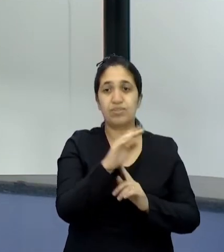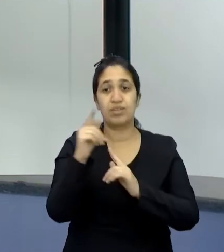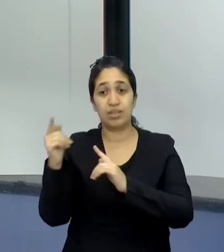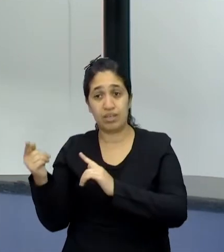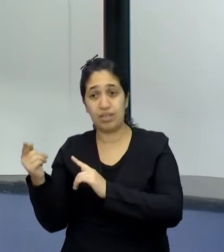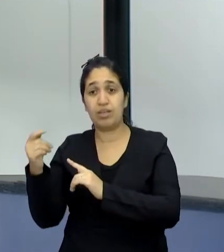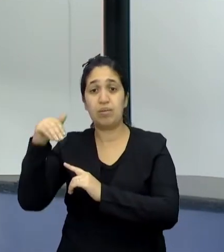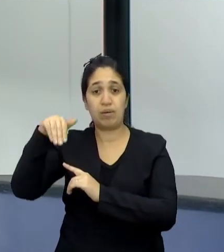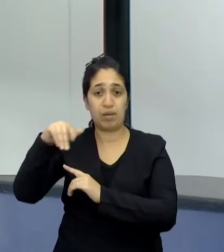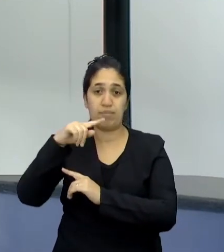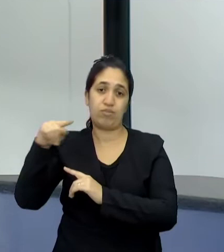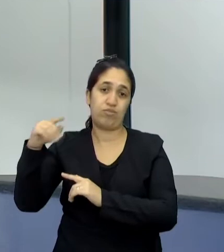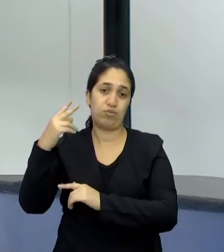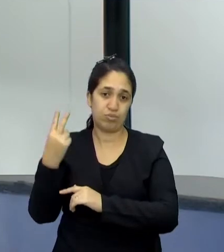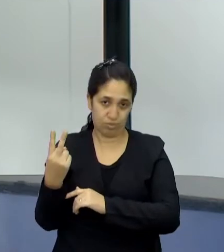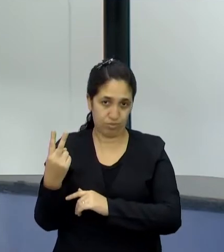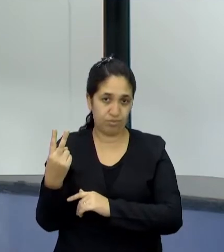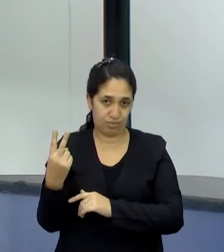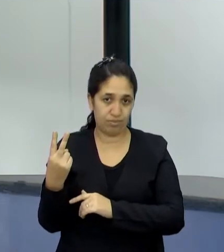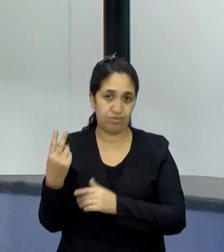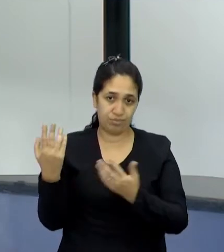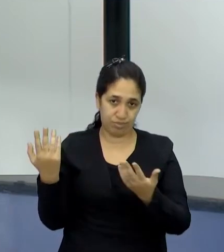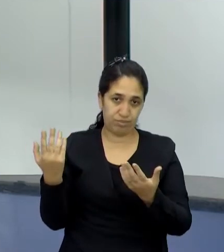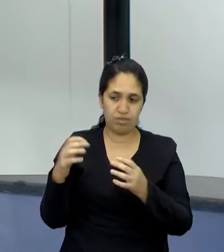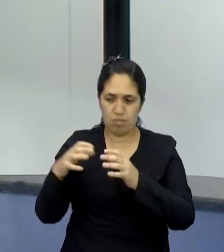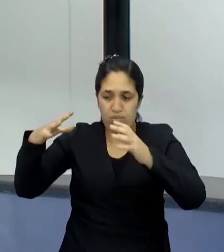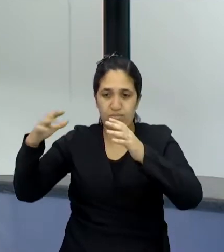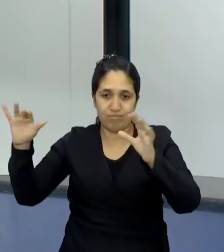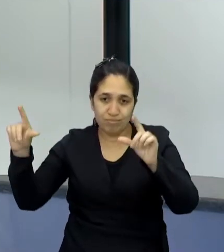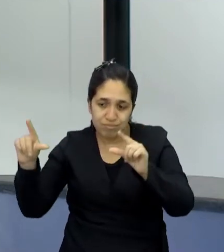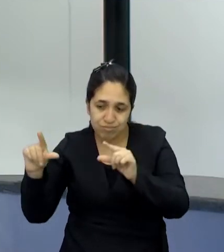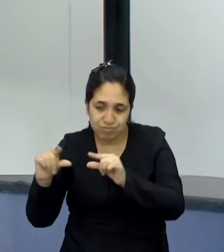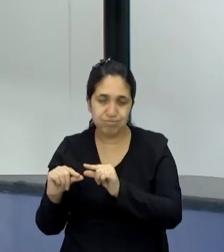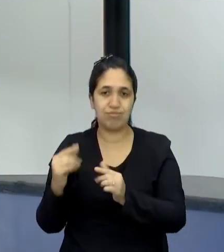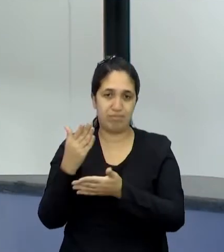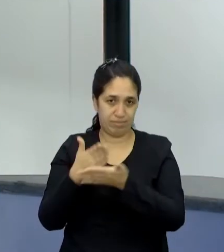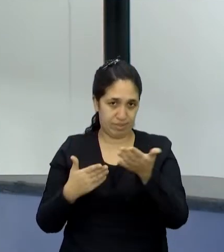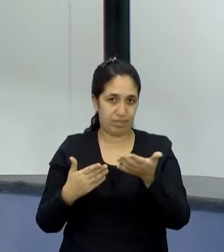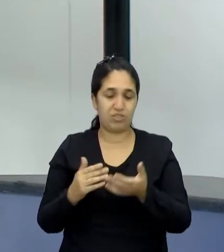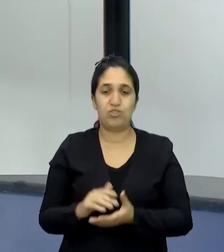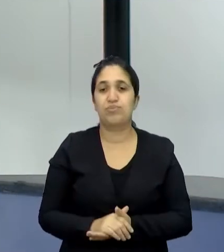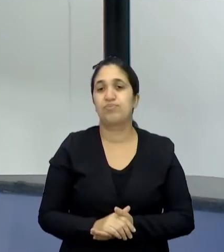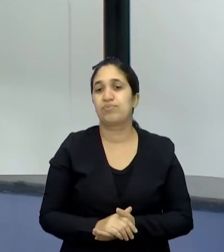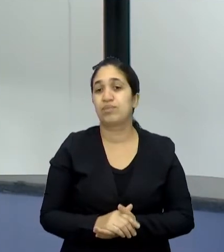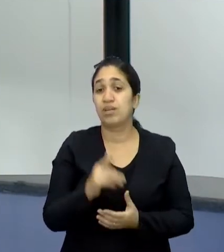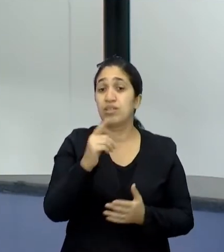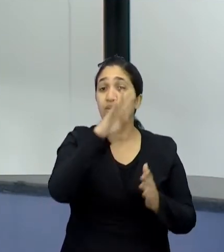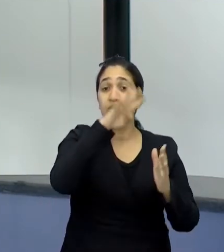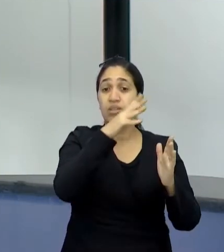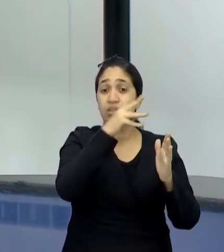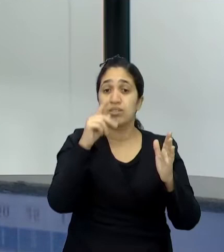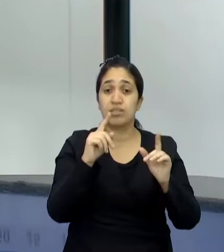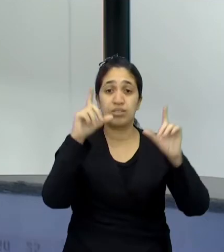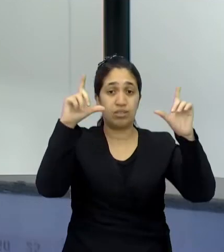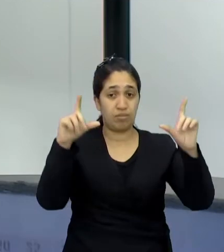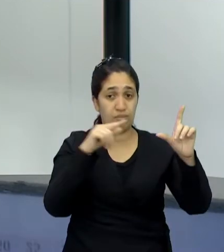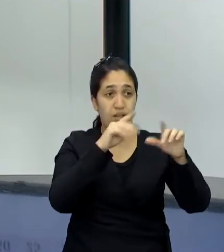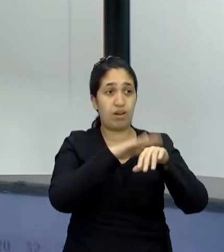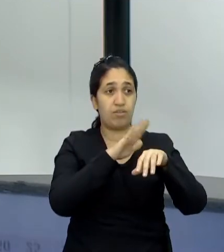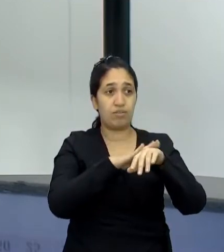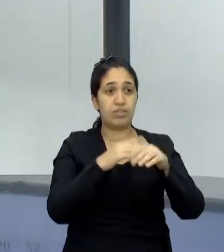massa caindo pela metade, ou, né, radioatividade caindo pela metade, beleza? Então, numa tabela, a gente poderia fazer assim, ó.